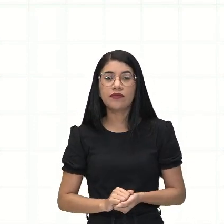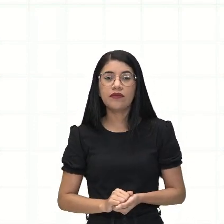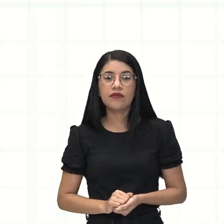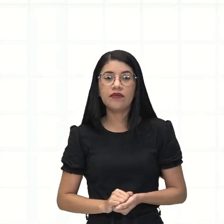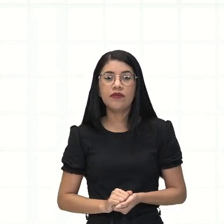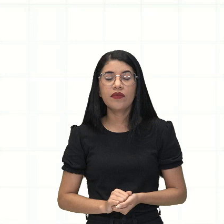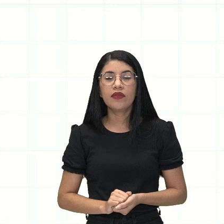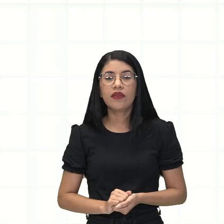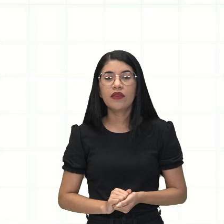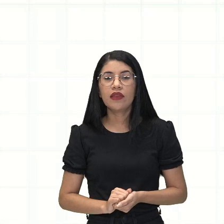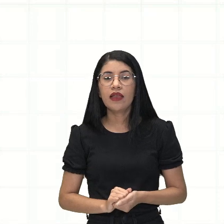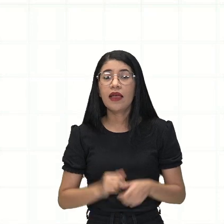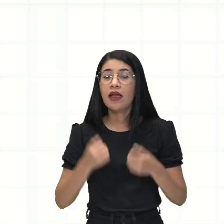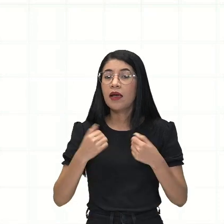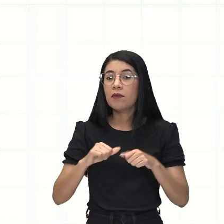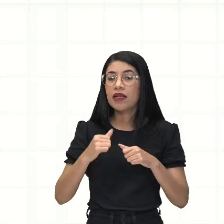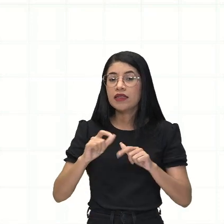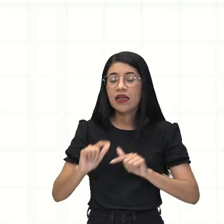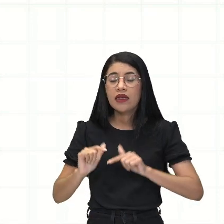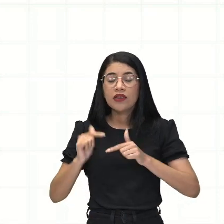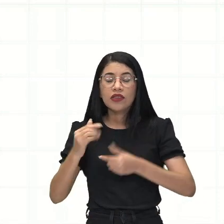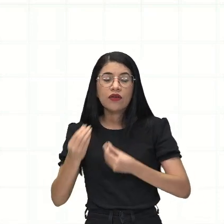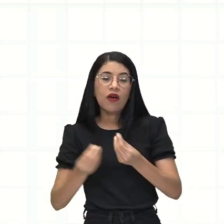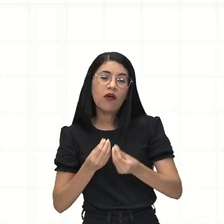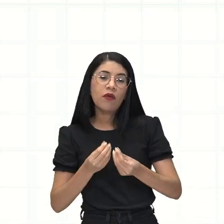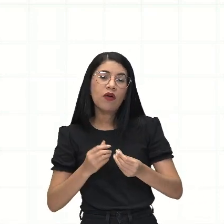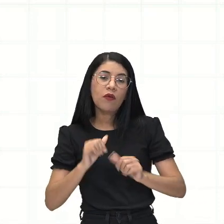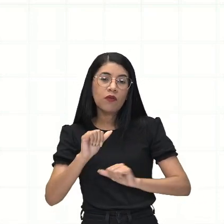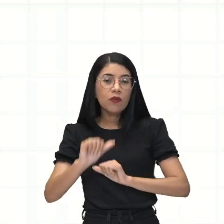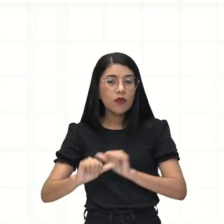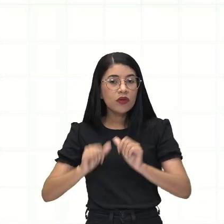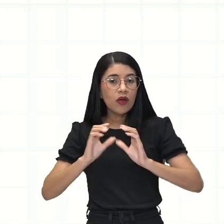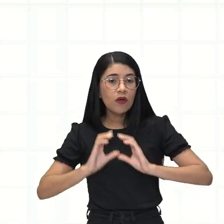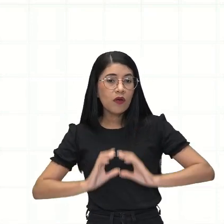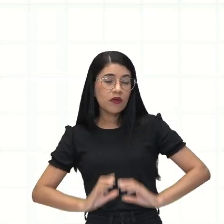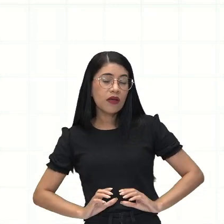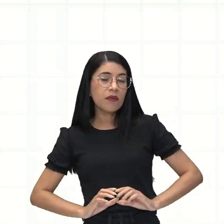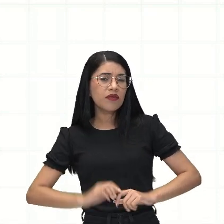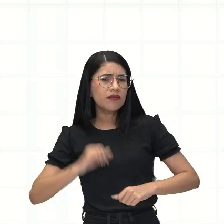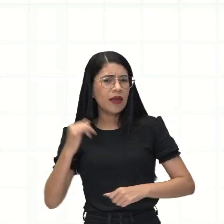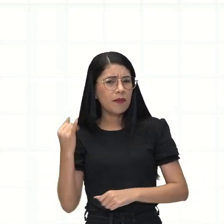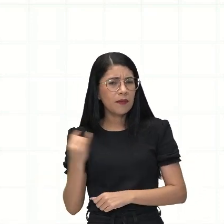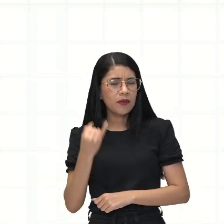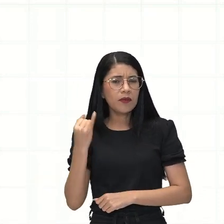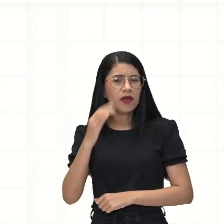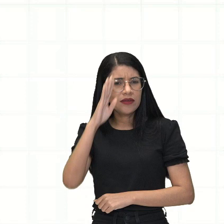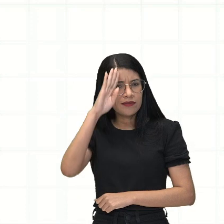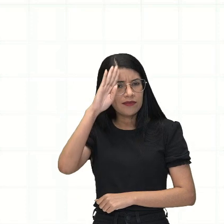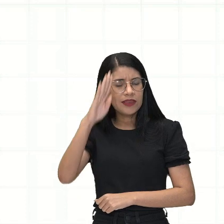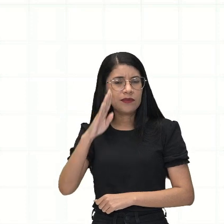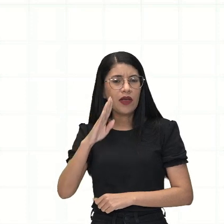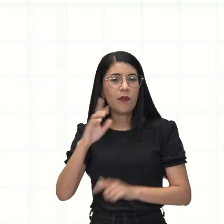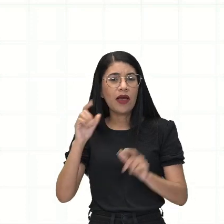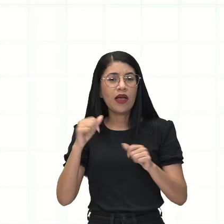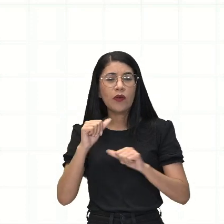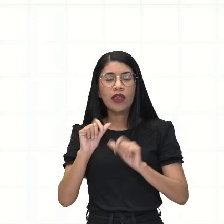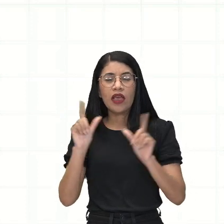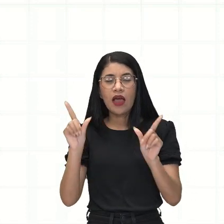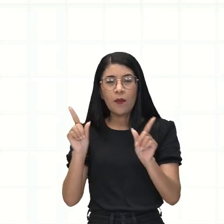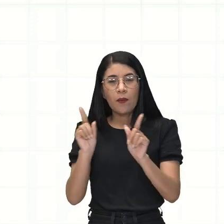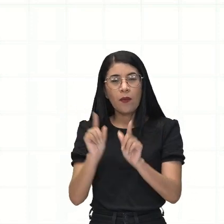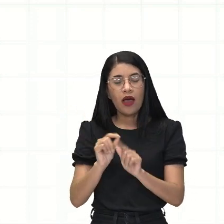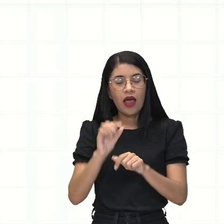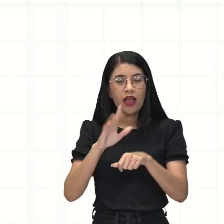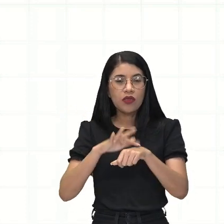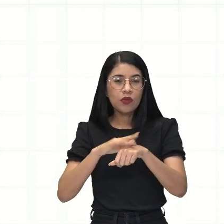Saúde. O que a gente deve fazer? Mudança de comportamento é um elemento crucial na redução da carga de doenças